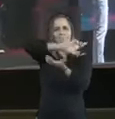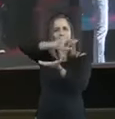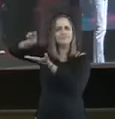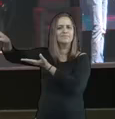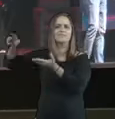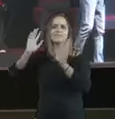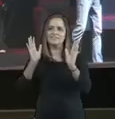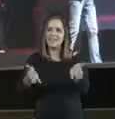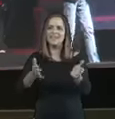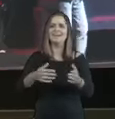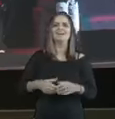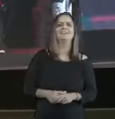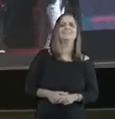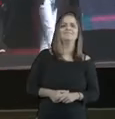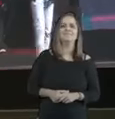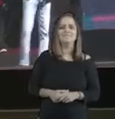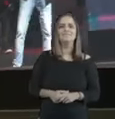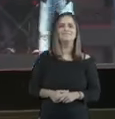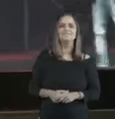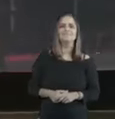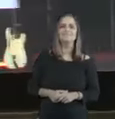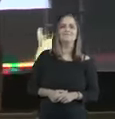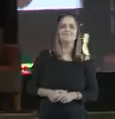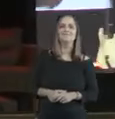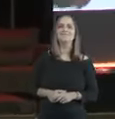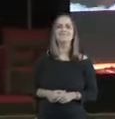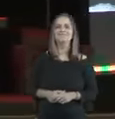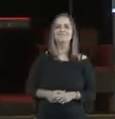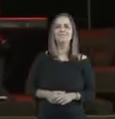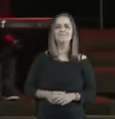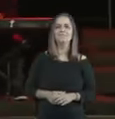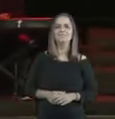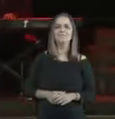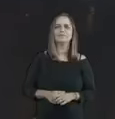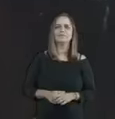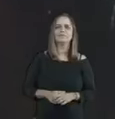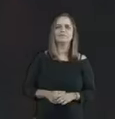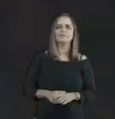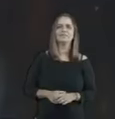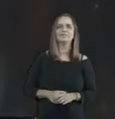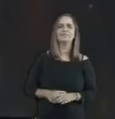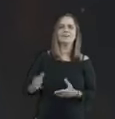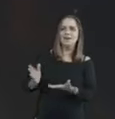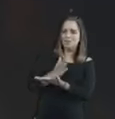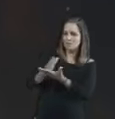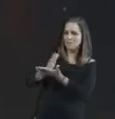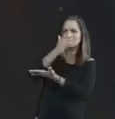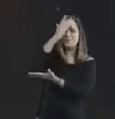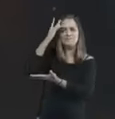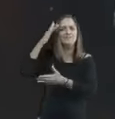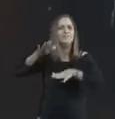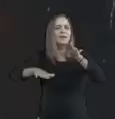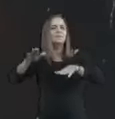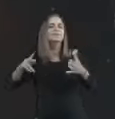eu já comi coisas que eu nem sabia que existia, porque de vez em quando as pessoas botam você assim: pastor, vamos almoçar lá em tal lugar, ou